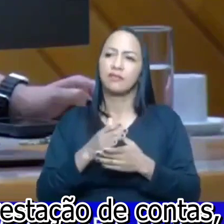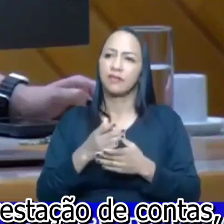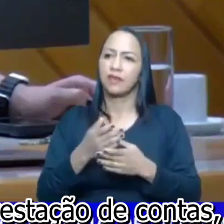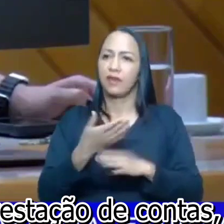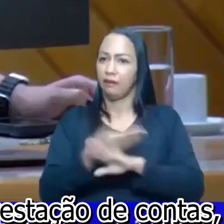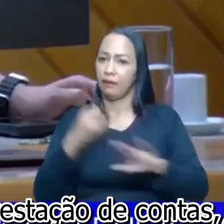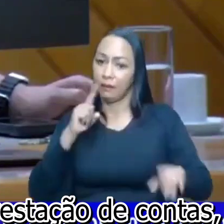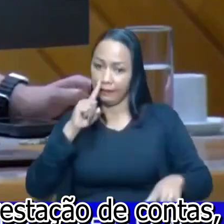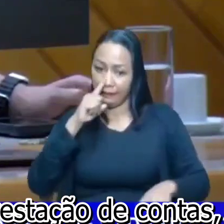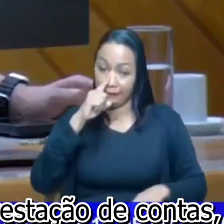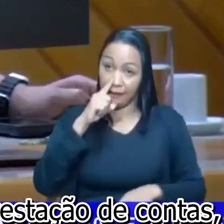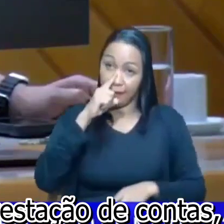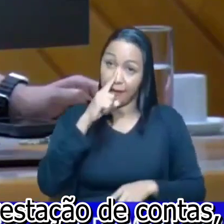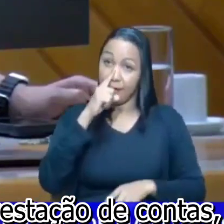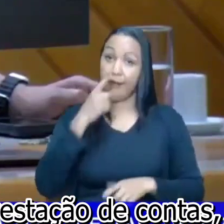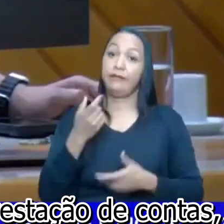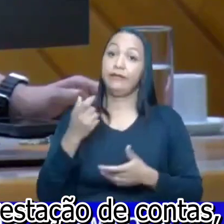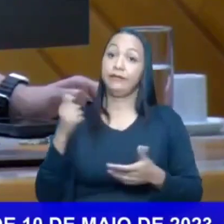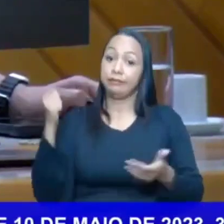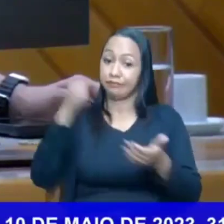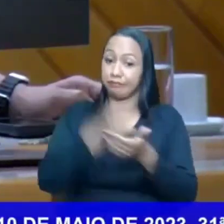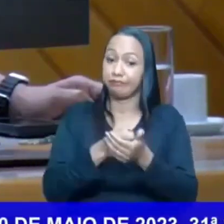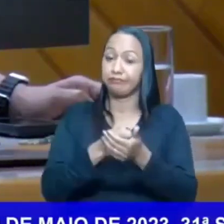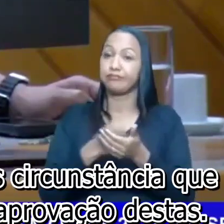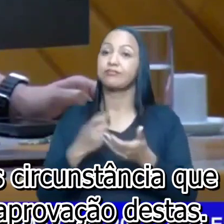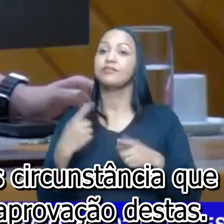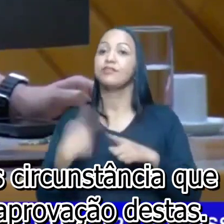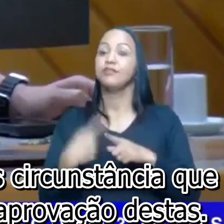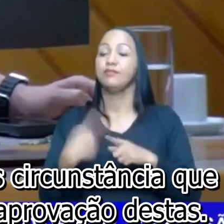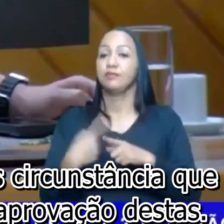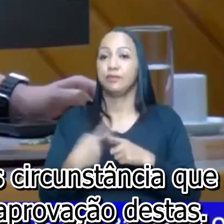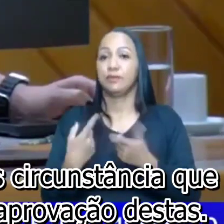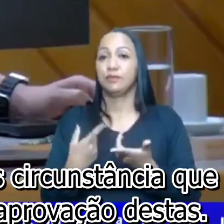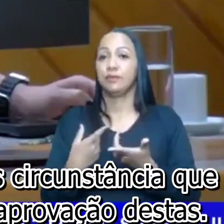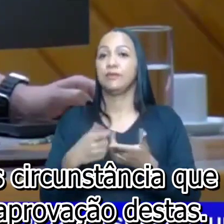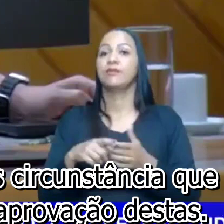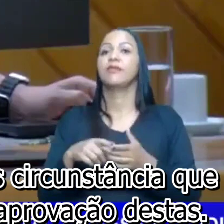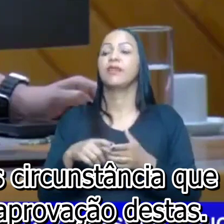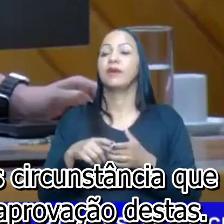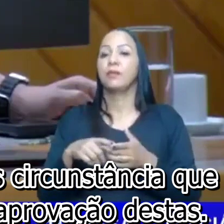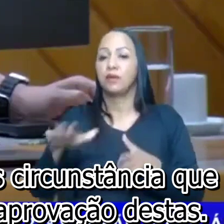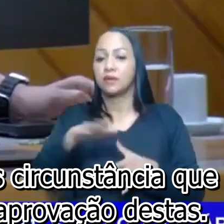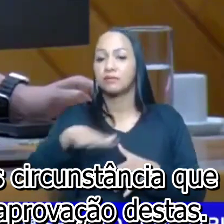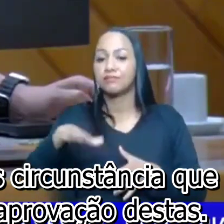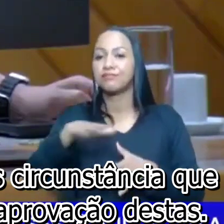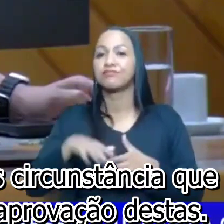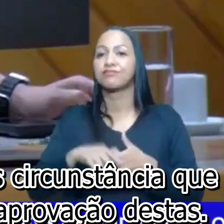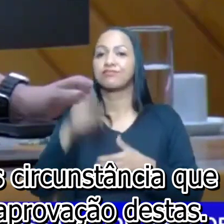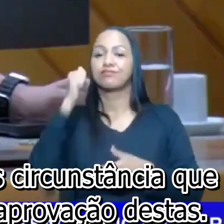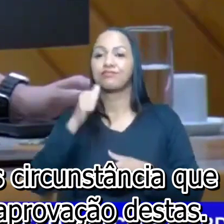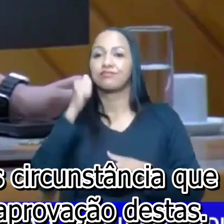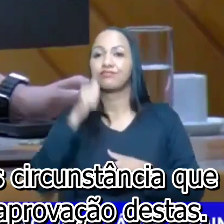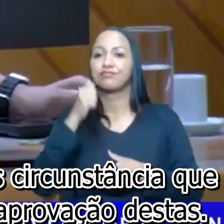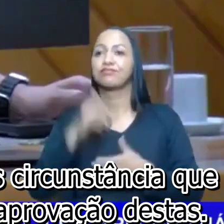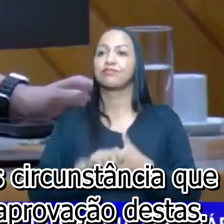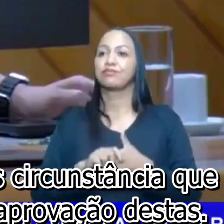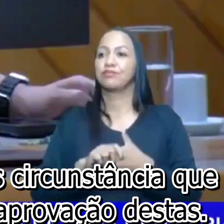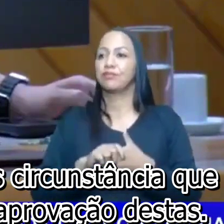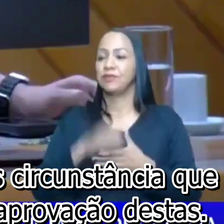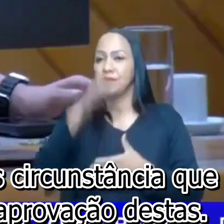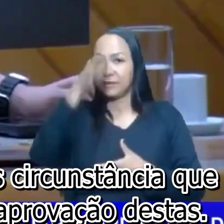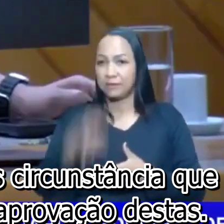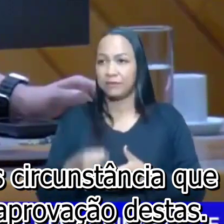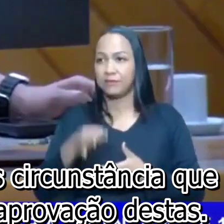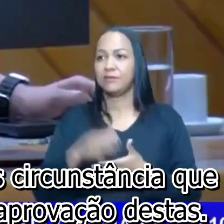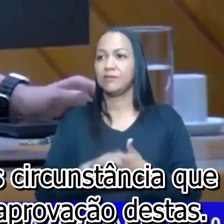grave irregularidade na prestação de contas, pois afronta o incentivo à atuação pública das mulheres, circunstância que compromete a regularidade das